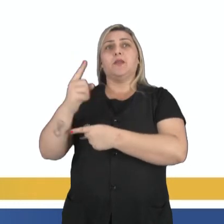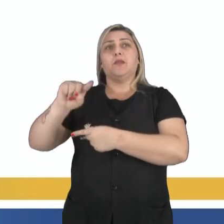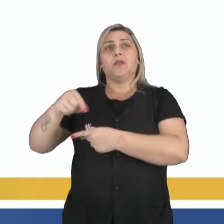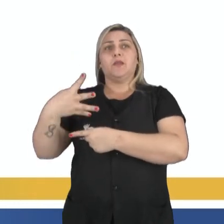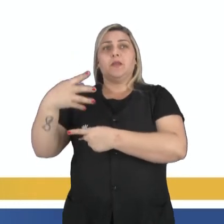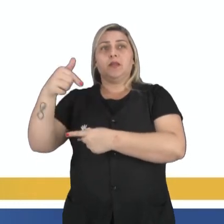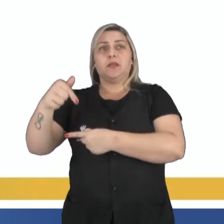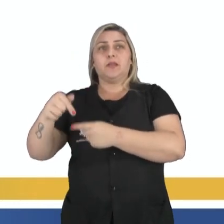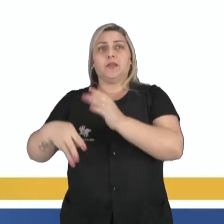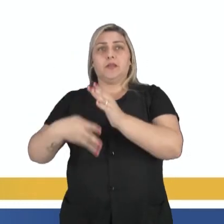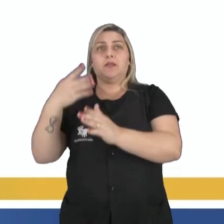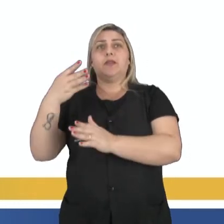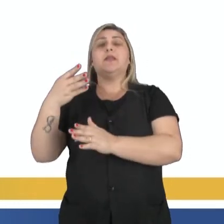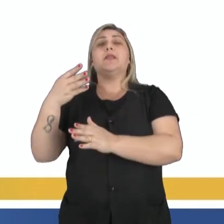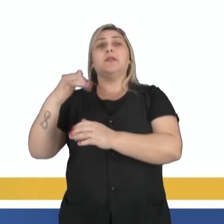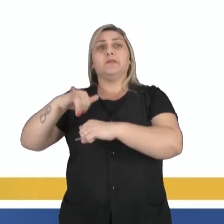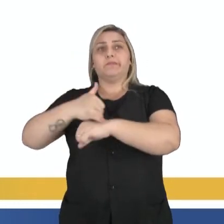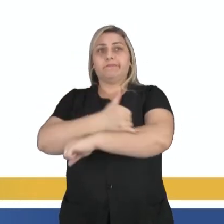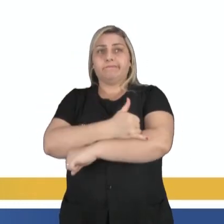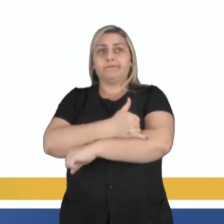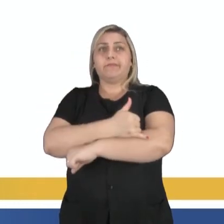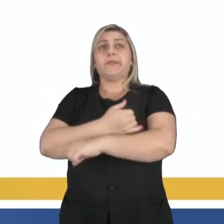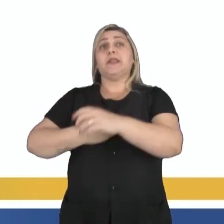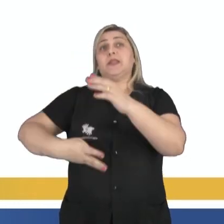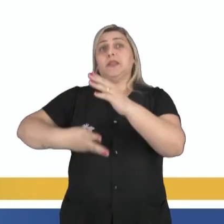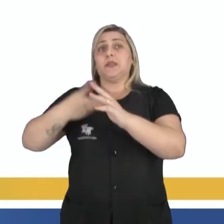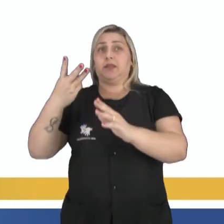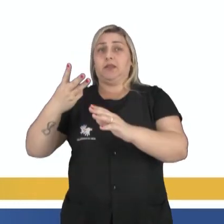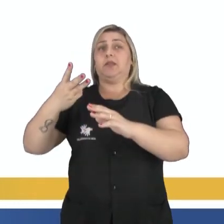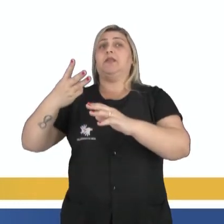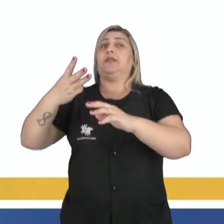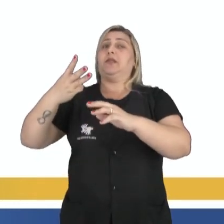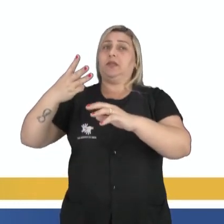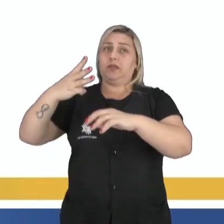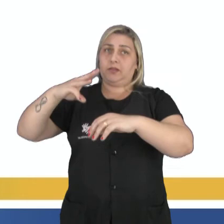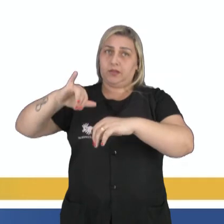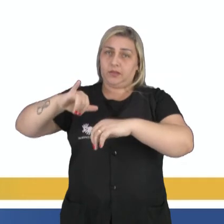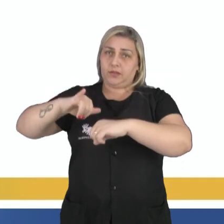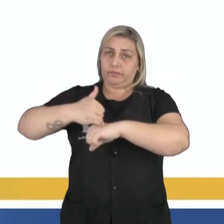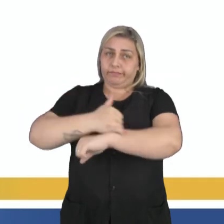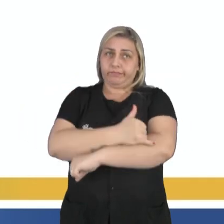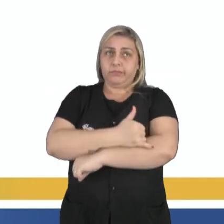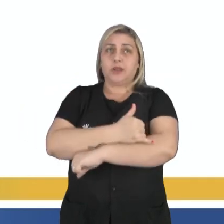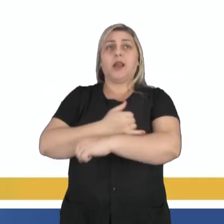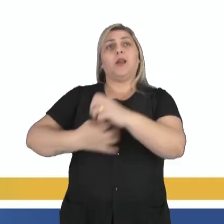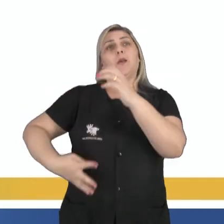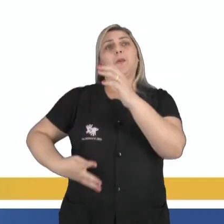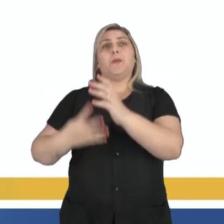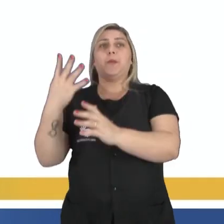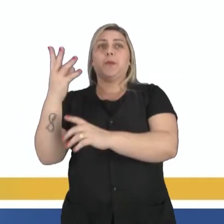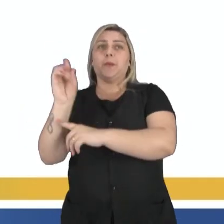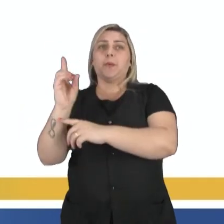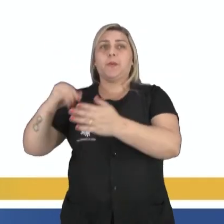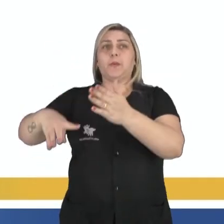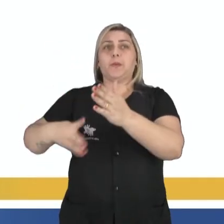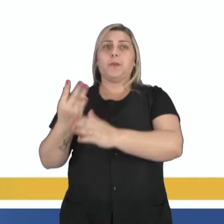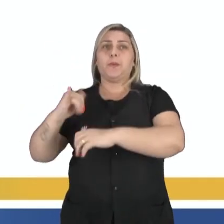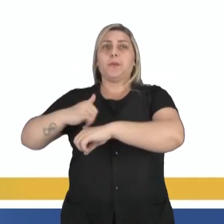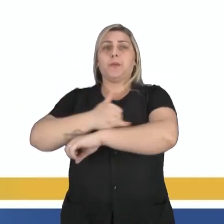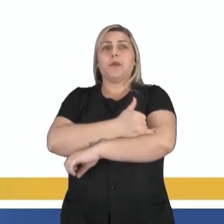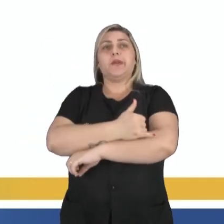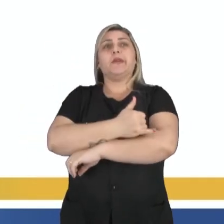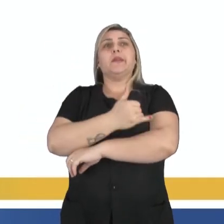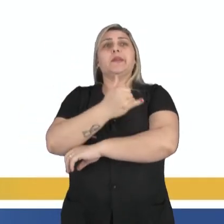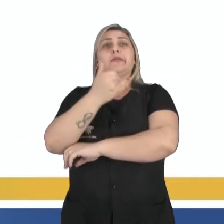B, 1,47 vezes chances de obesidade, letra C, 3 vezes chances de obesidade